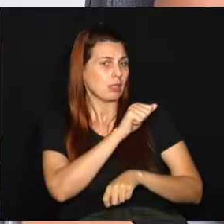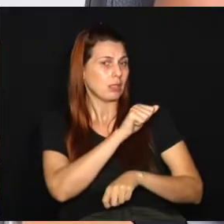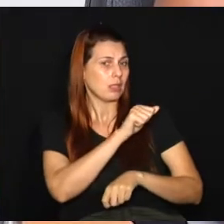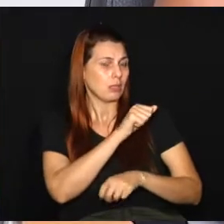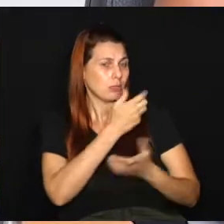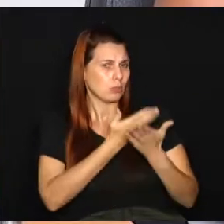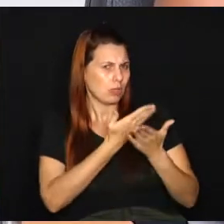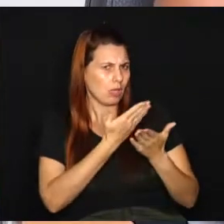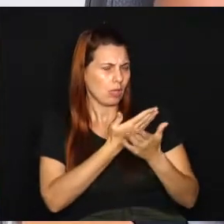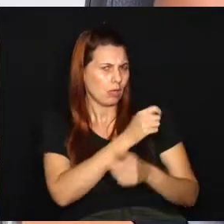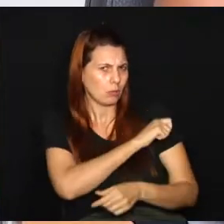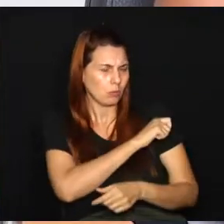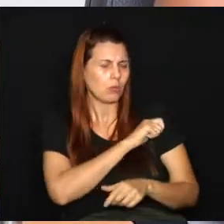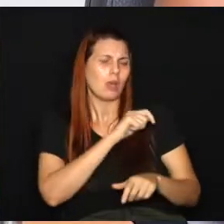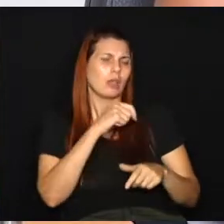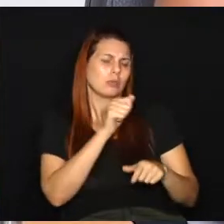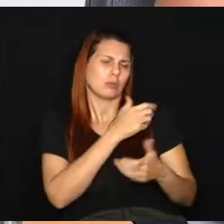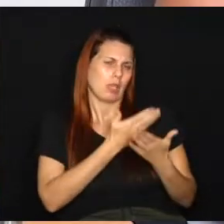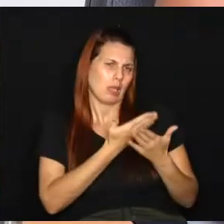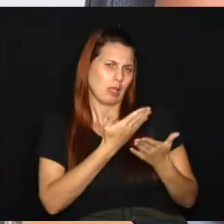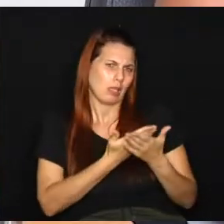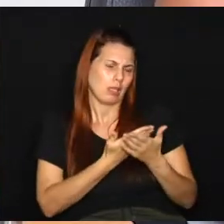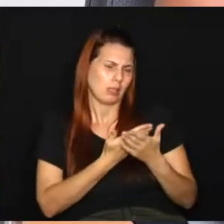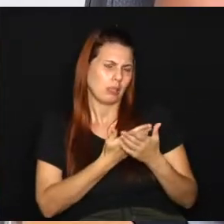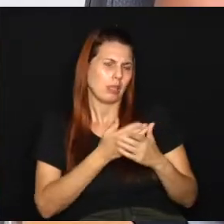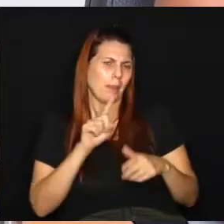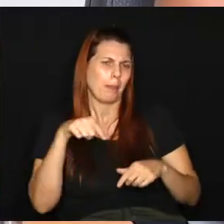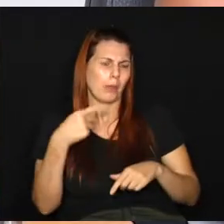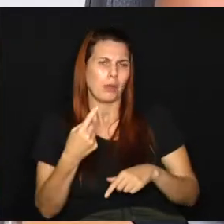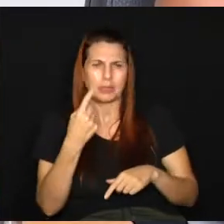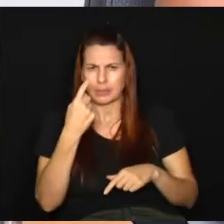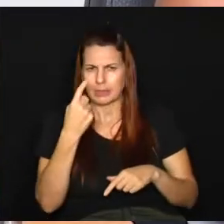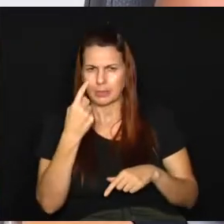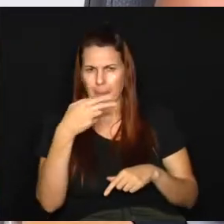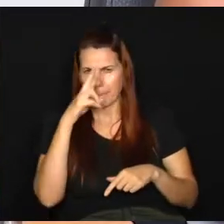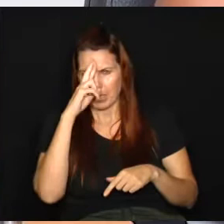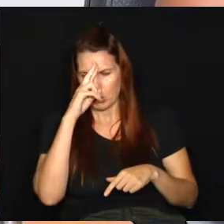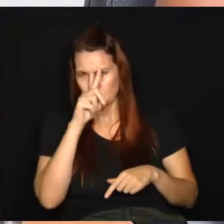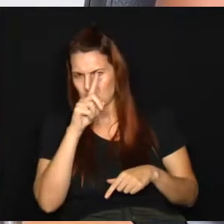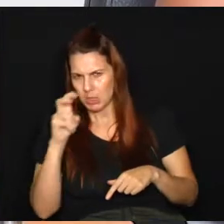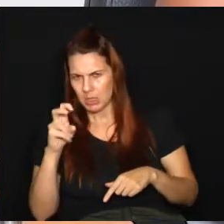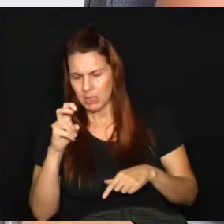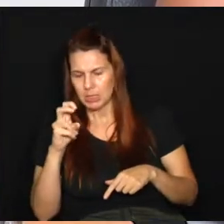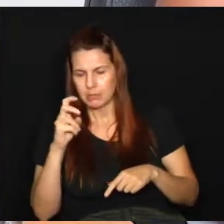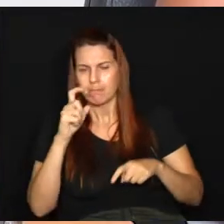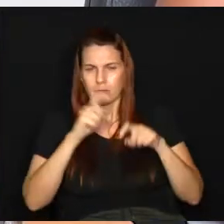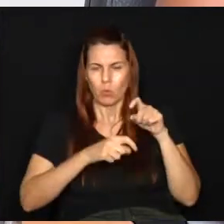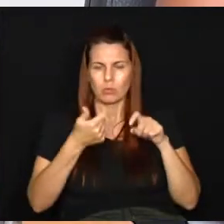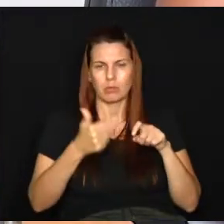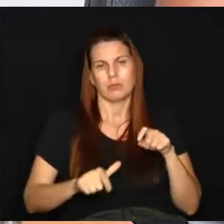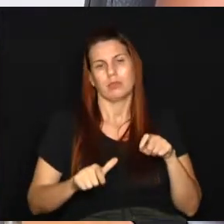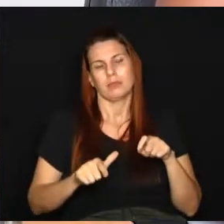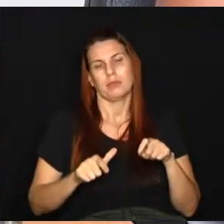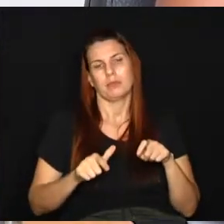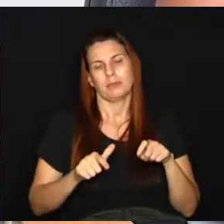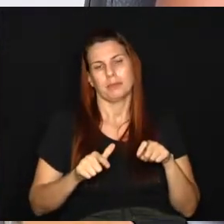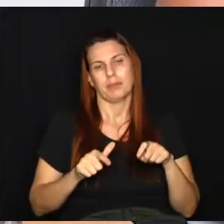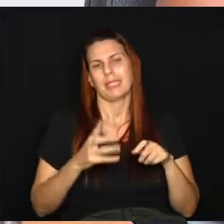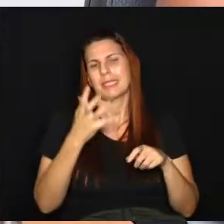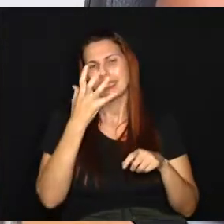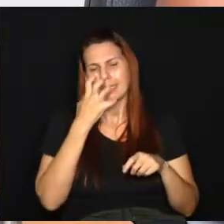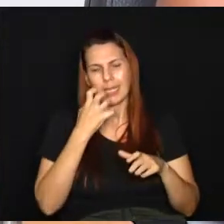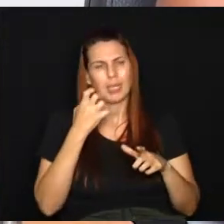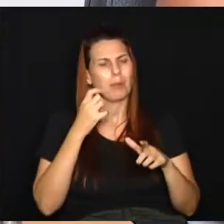noite, a outra foi 00:15, em 30 dias de uma para a outra. E o problema lá é muito sério, Mariana. A